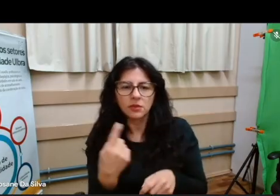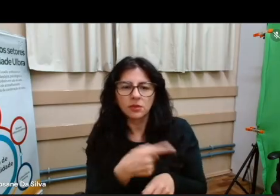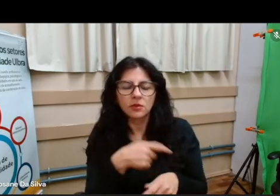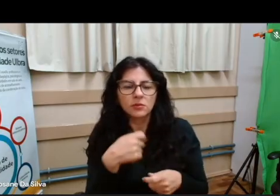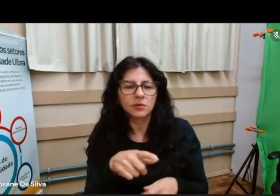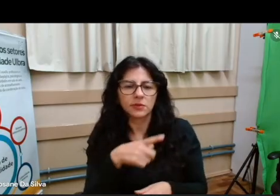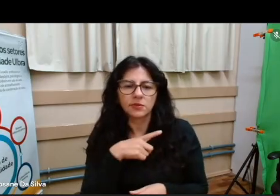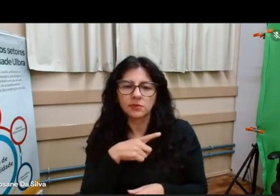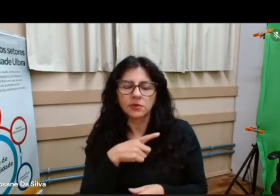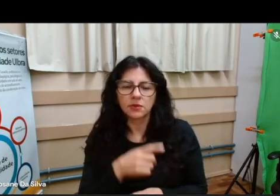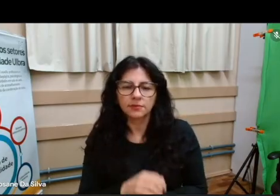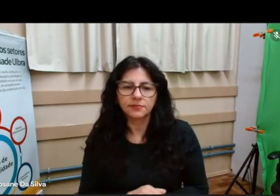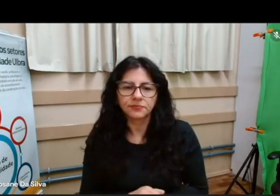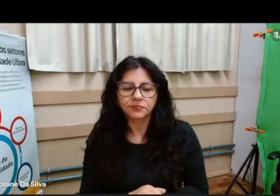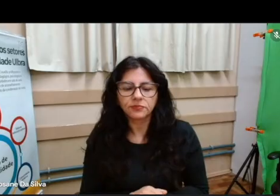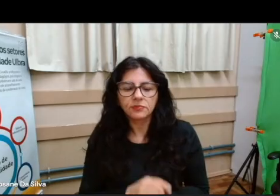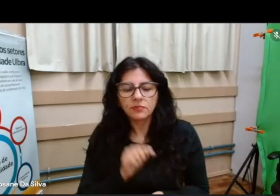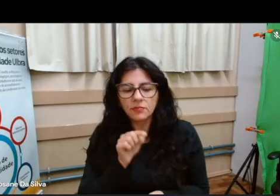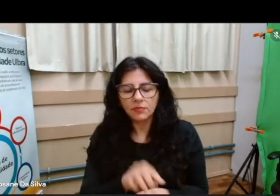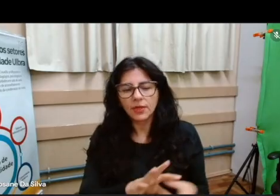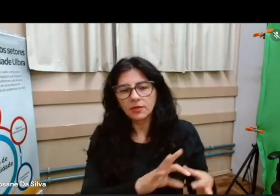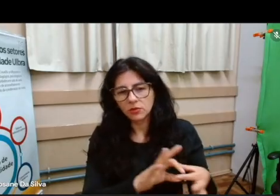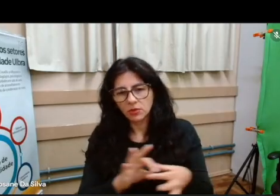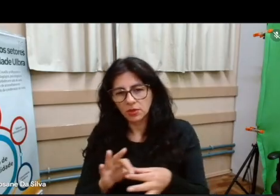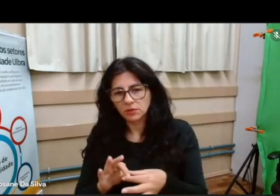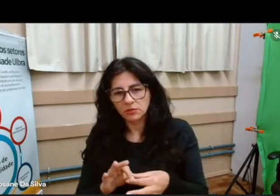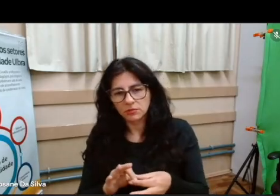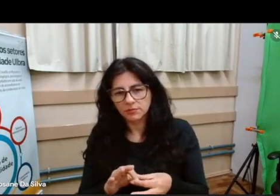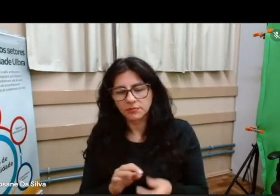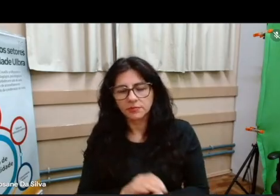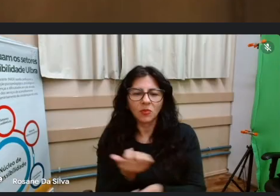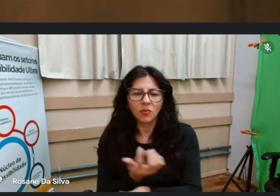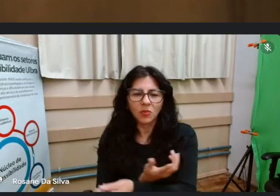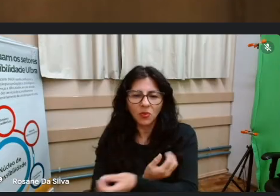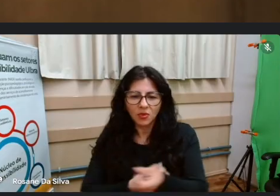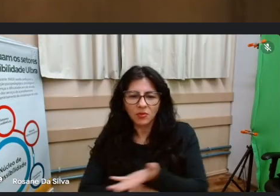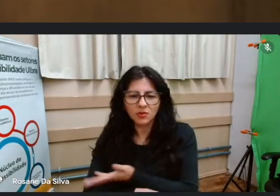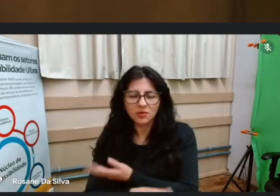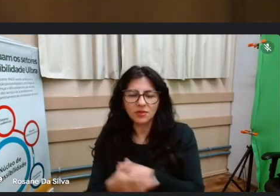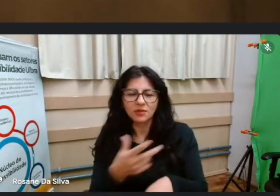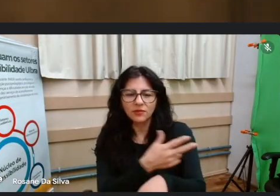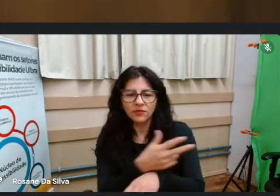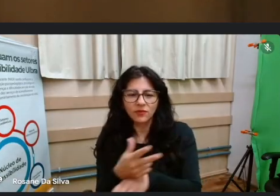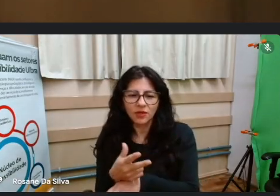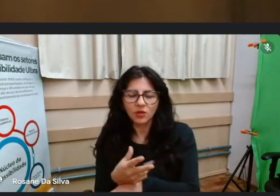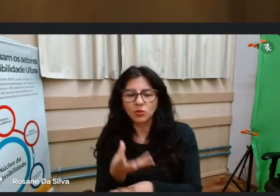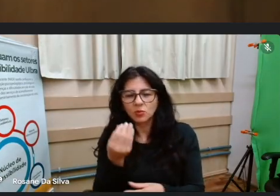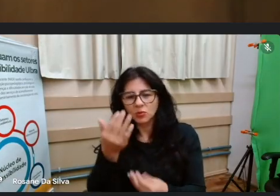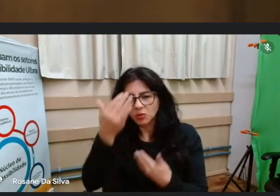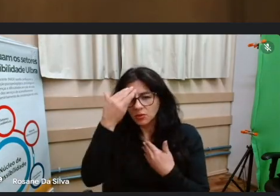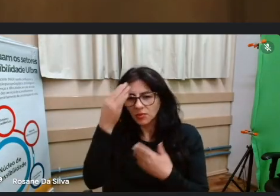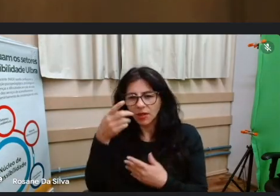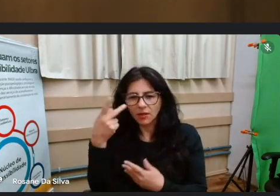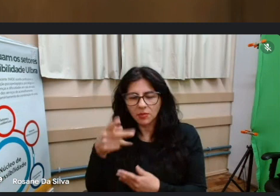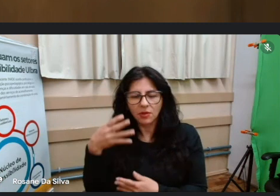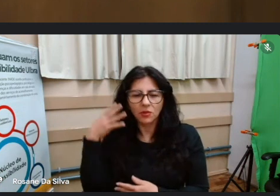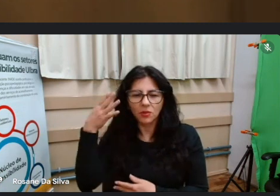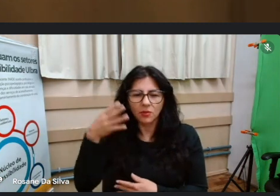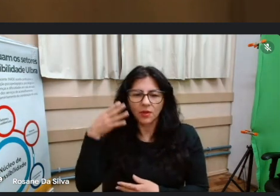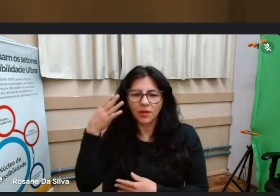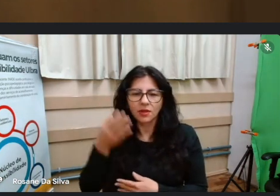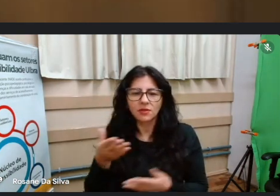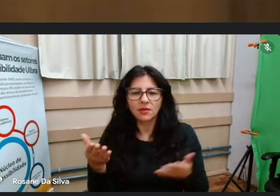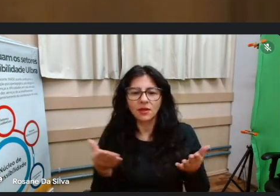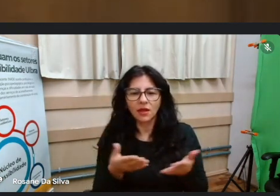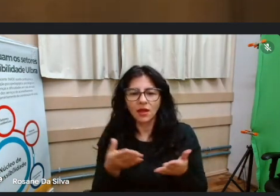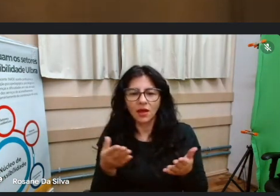gente tem que ter para esse texto era isso aí muito obrigado pela tua fala a gente passa então